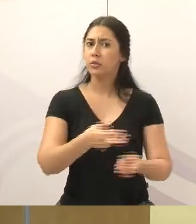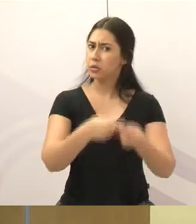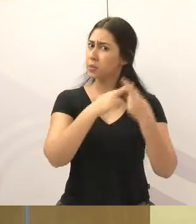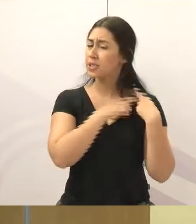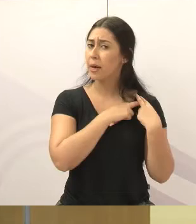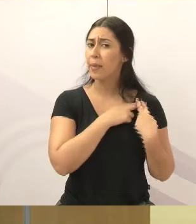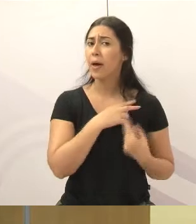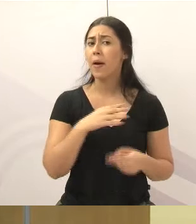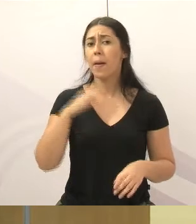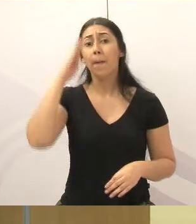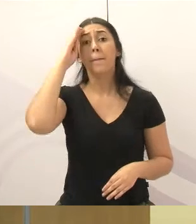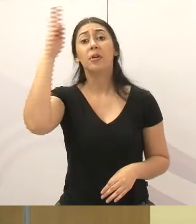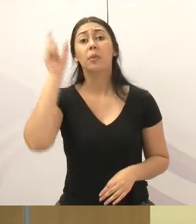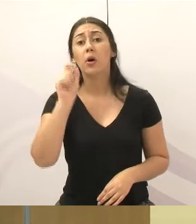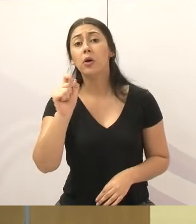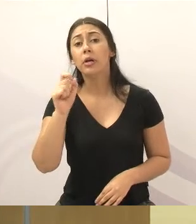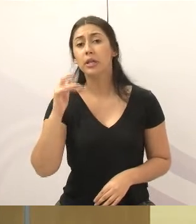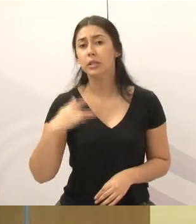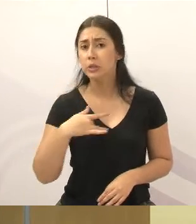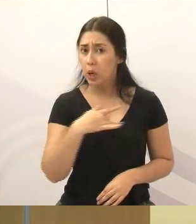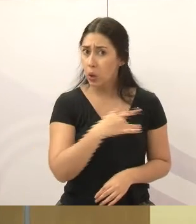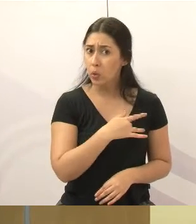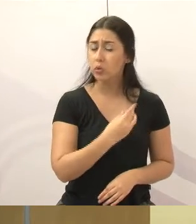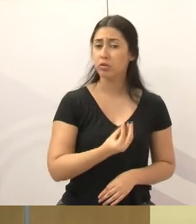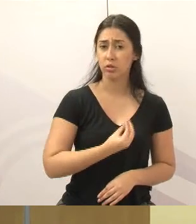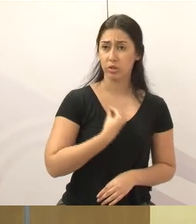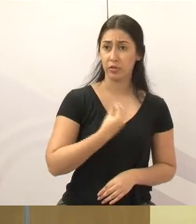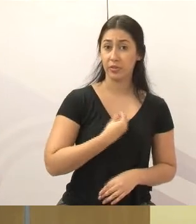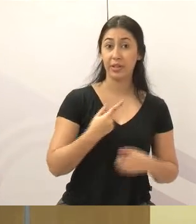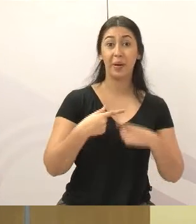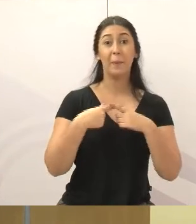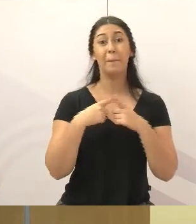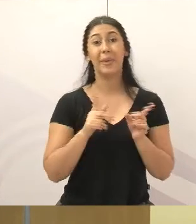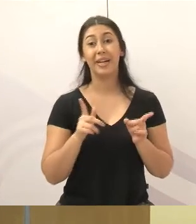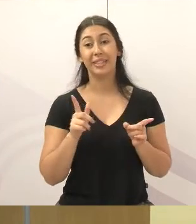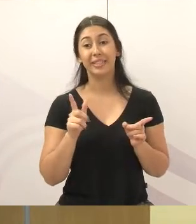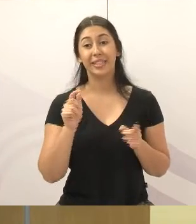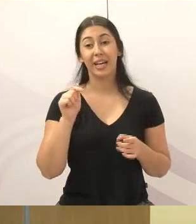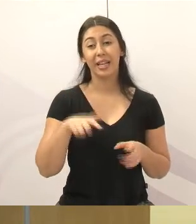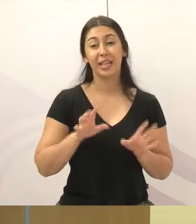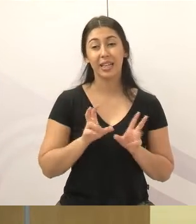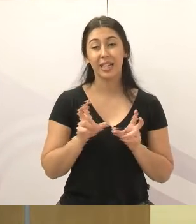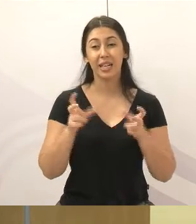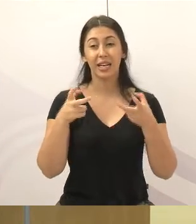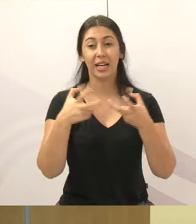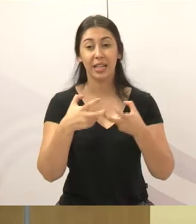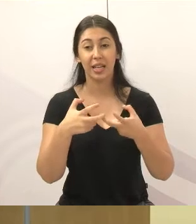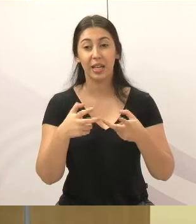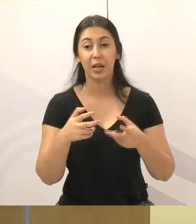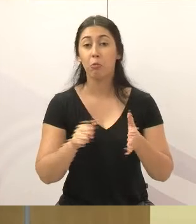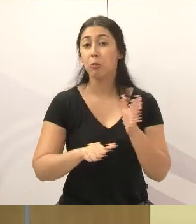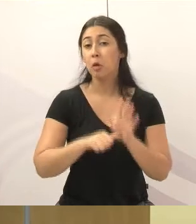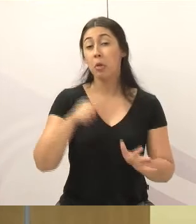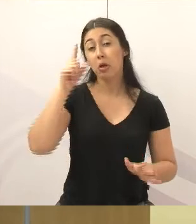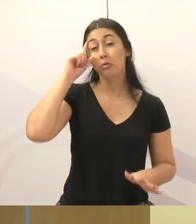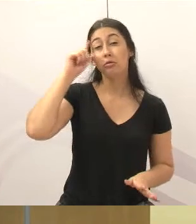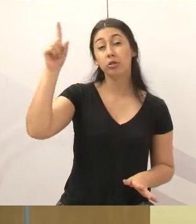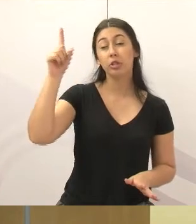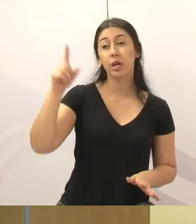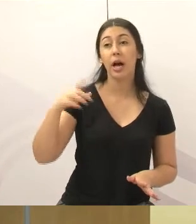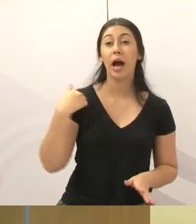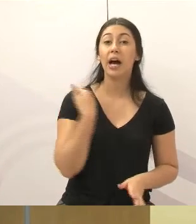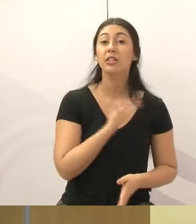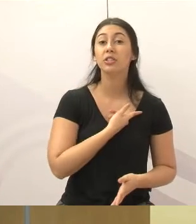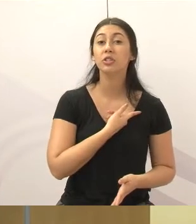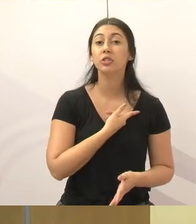mais importante é a vida. Portanto, é que nessa casa, do primeiro dia de mandato nosso, o que a gente mais bateu